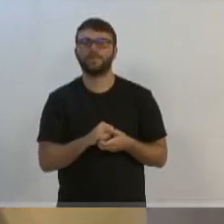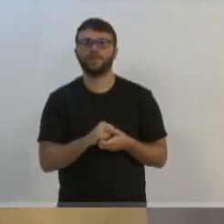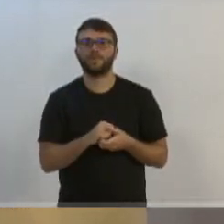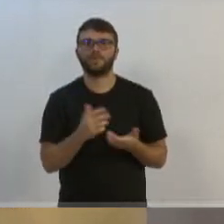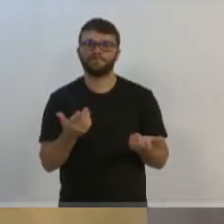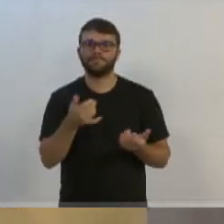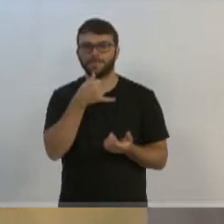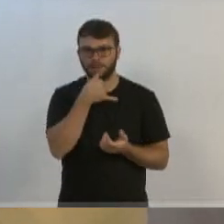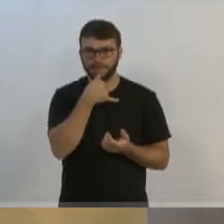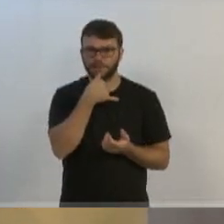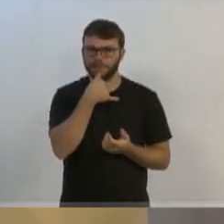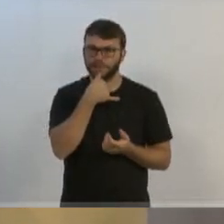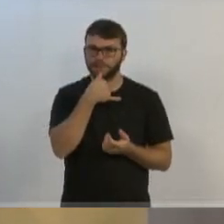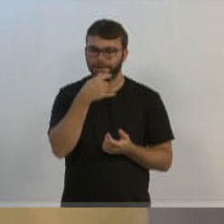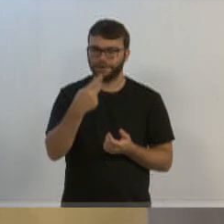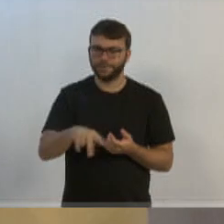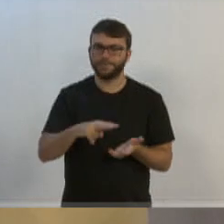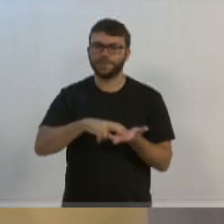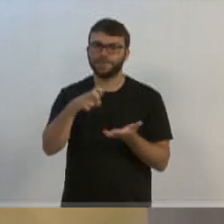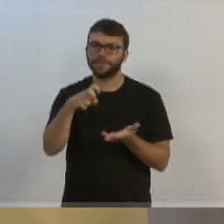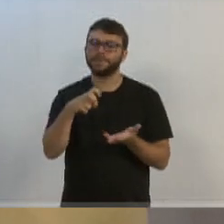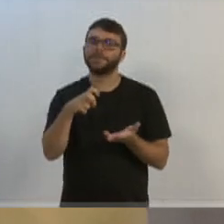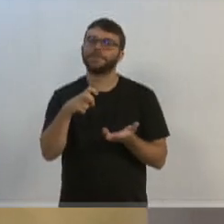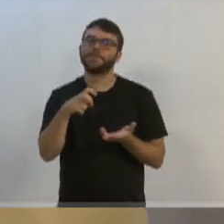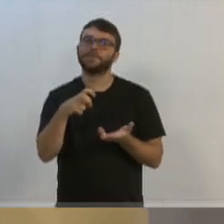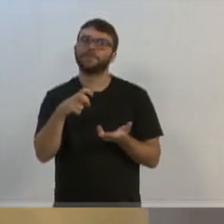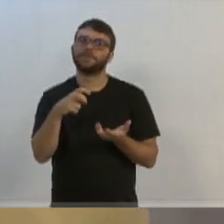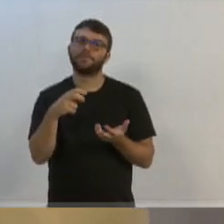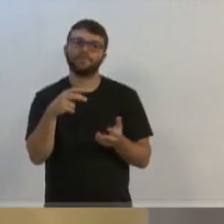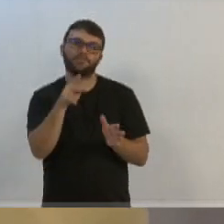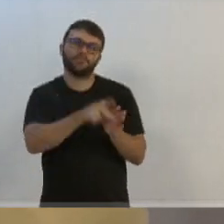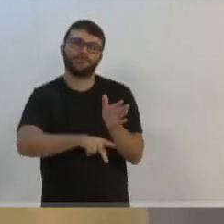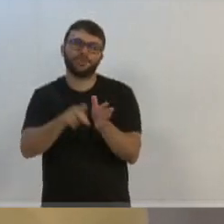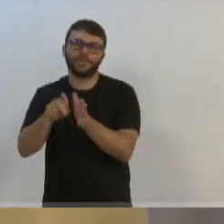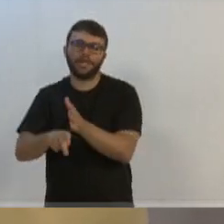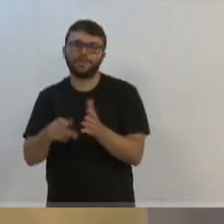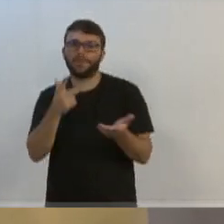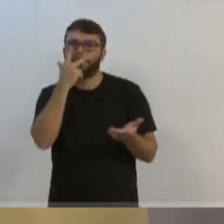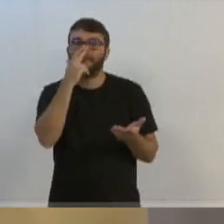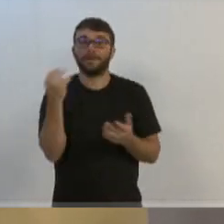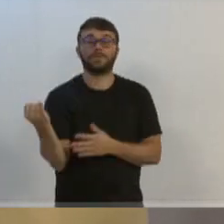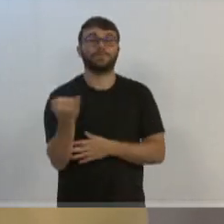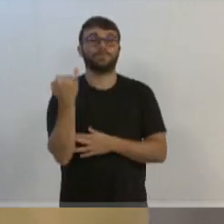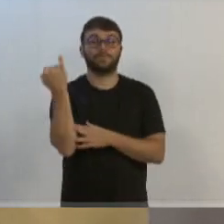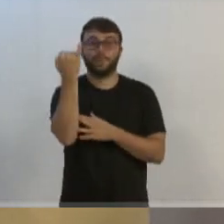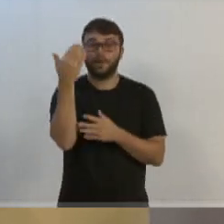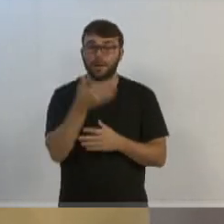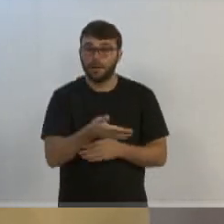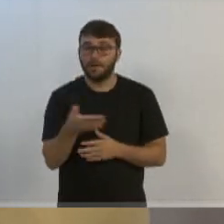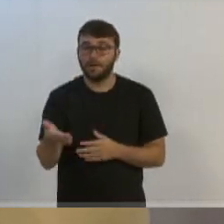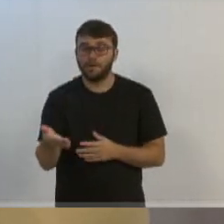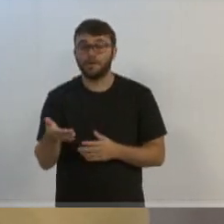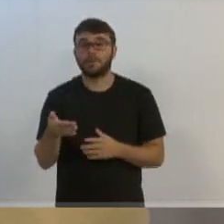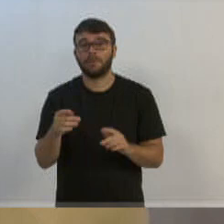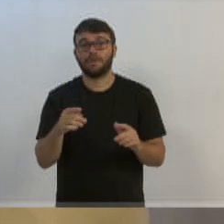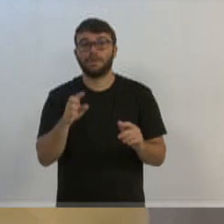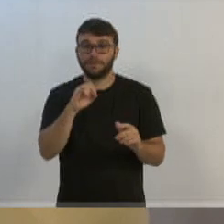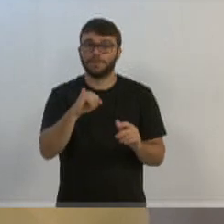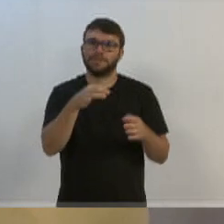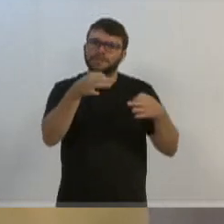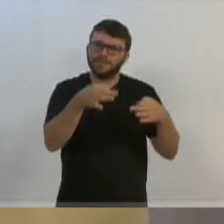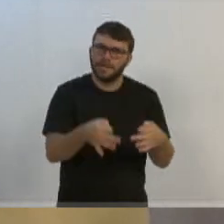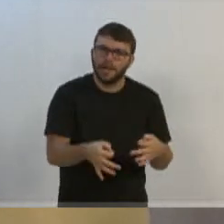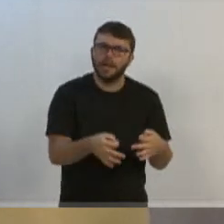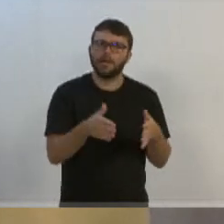nessa triste manhã, poderia dizer aqui, com relação a projetos que seriam tão importantes, se bem encaminhados,